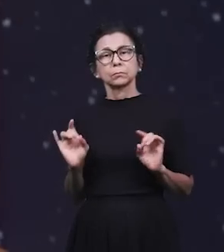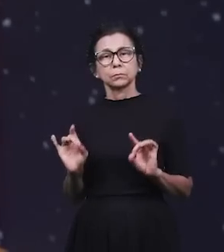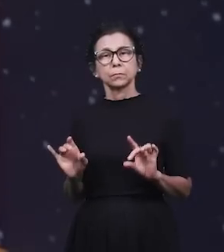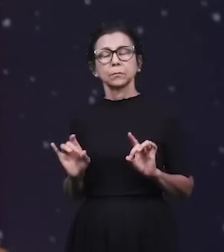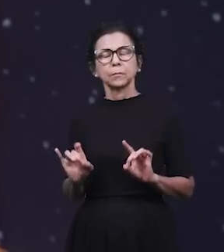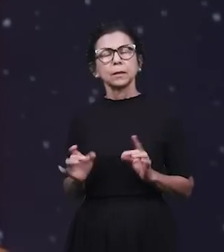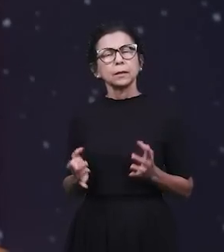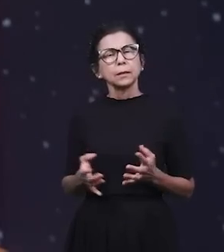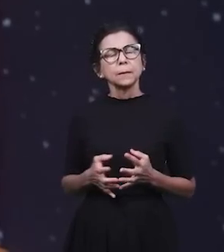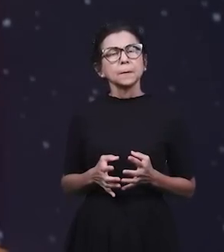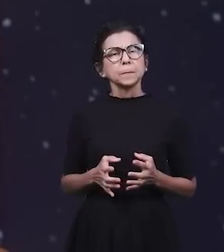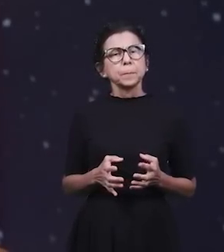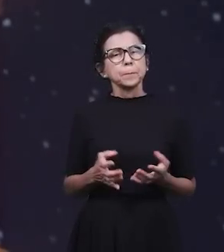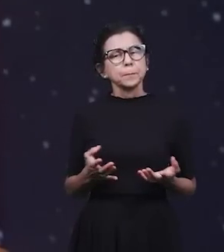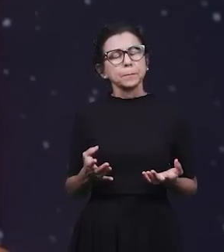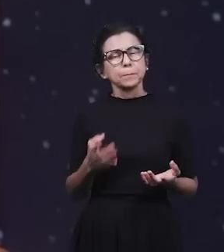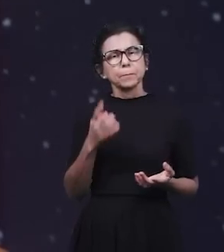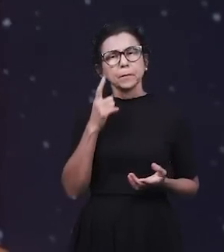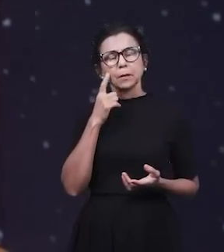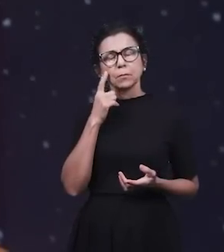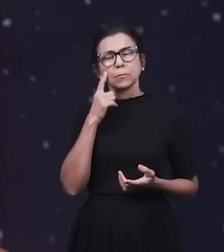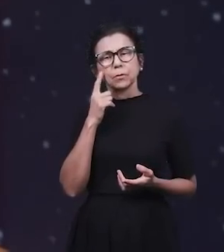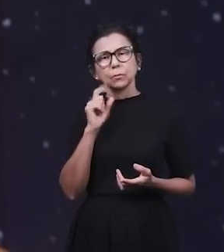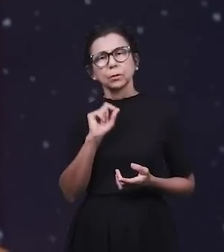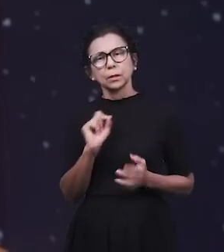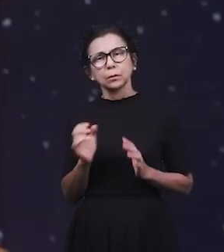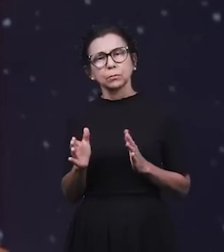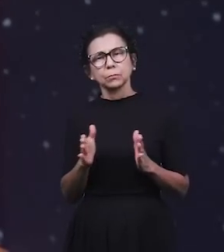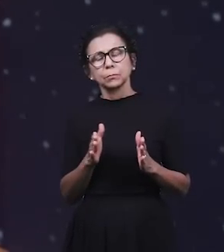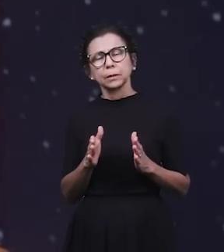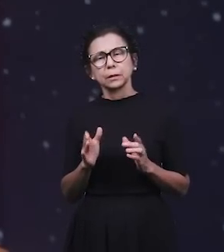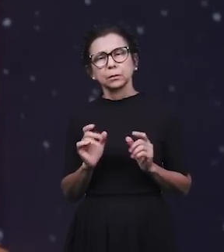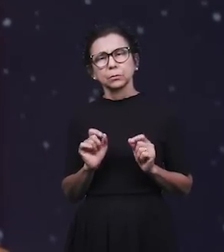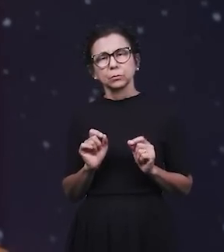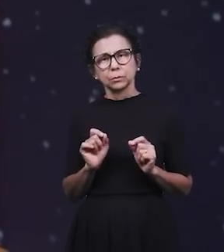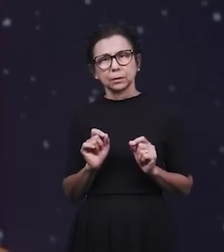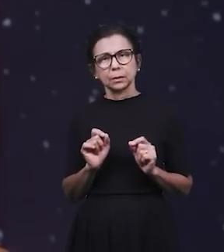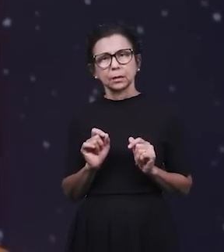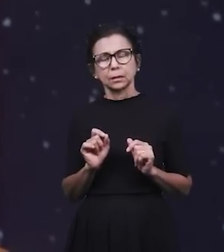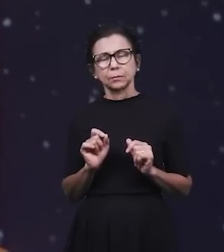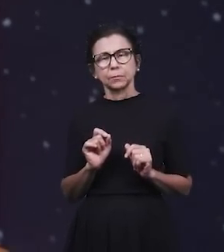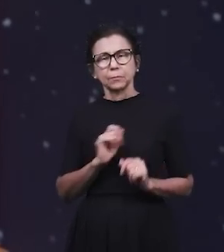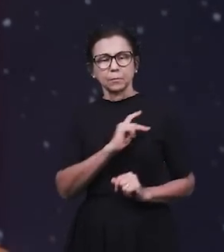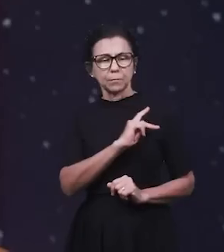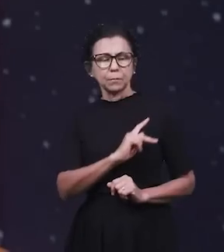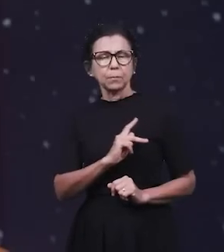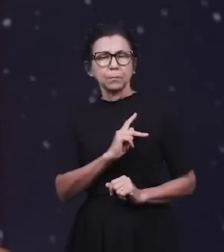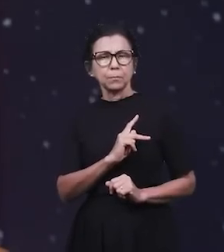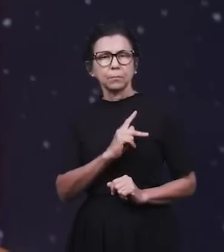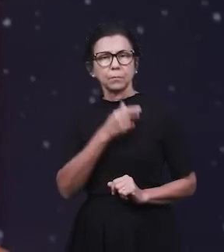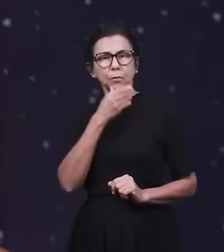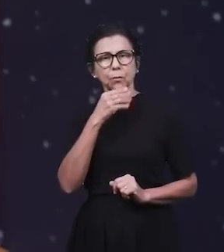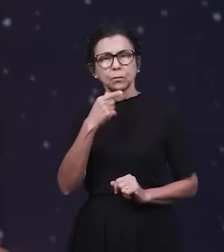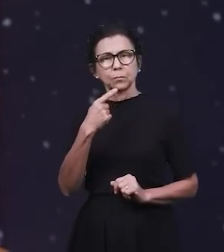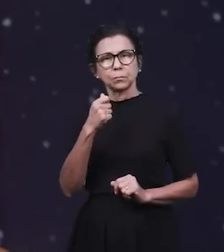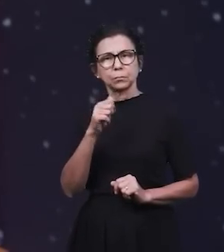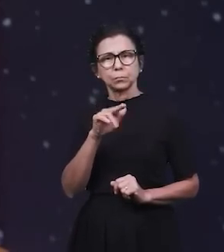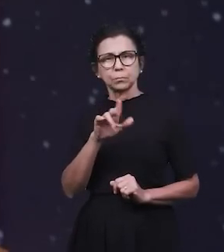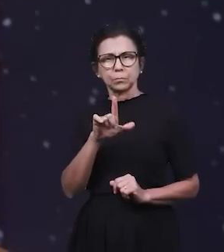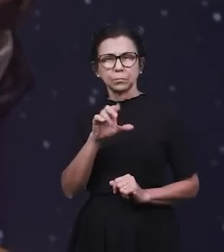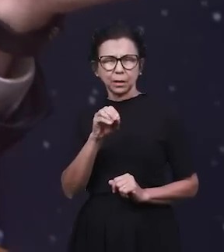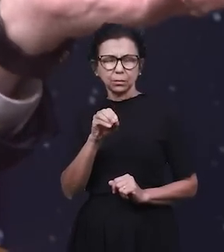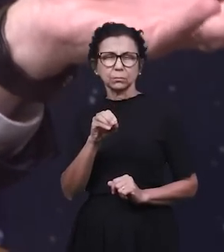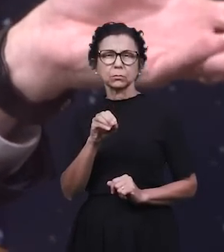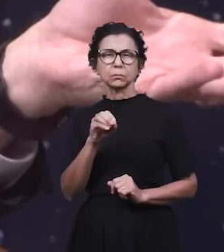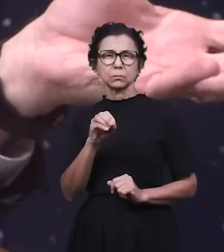que deixa isso muito claro, que foi na conversão de Paulo. Quando o Senhor fala com ele